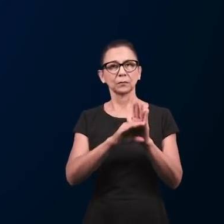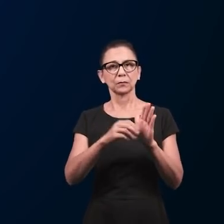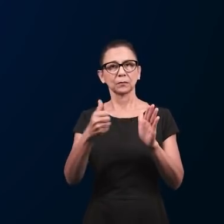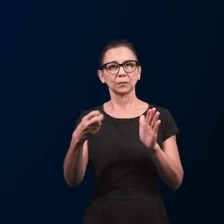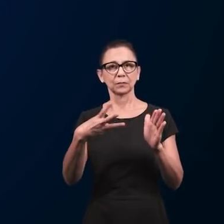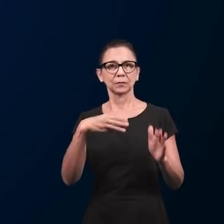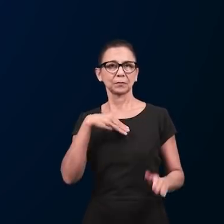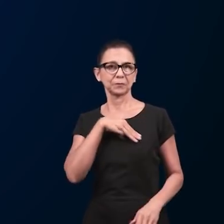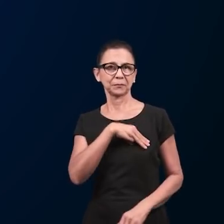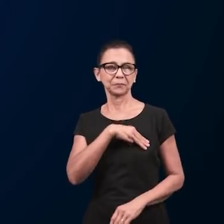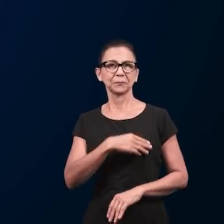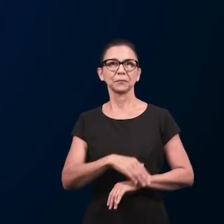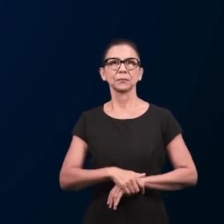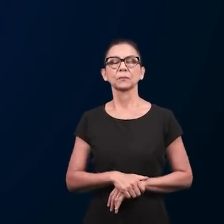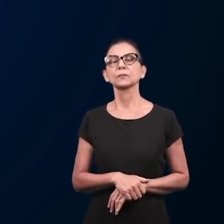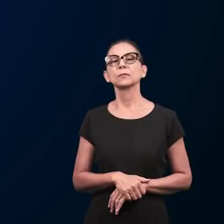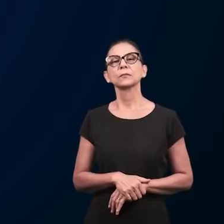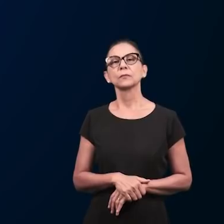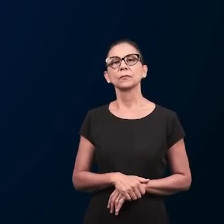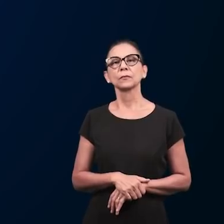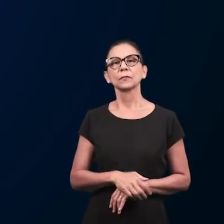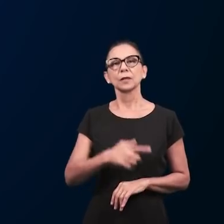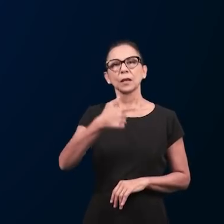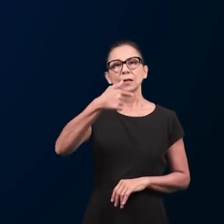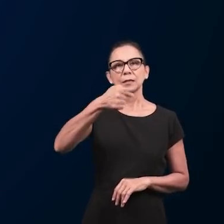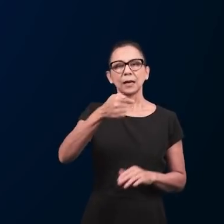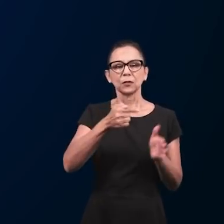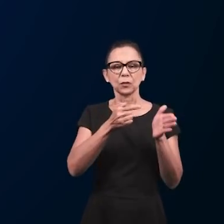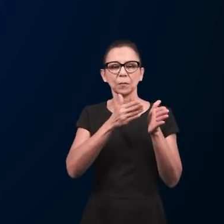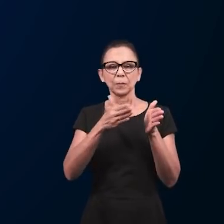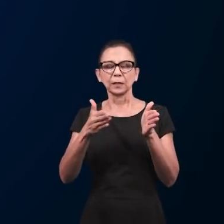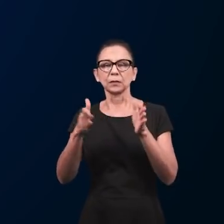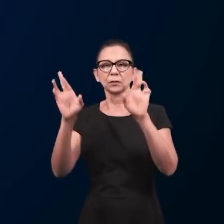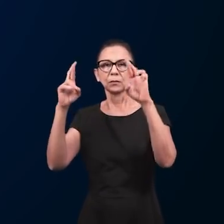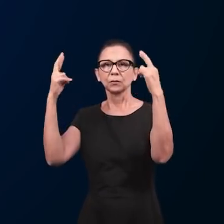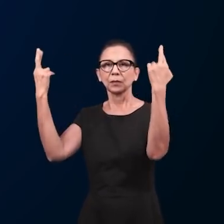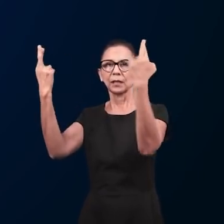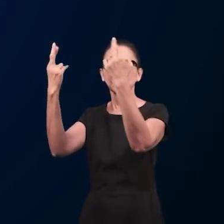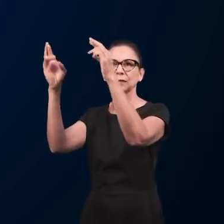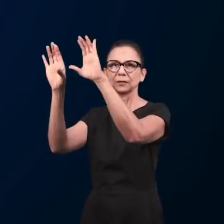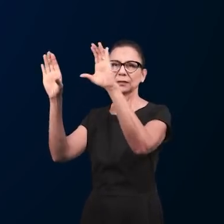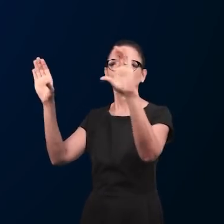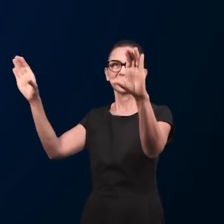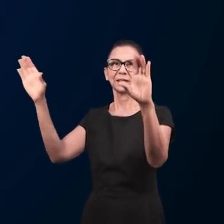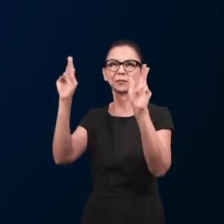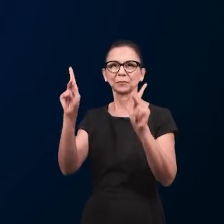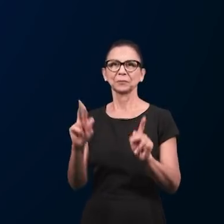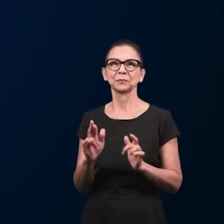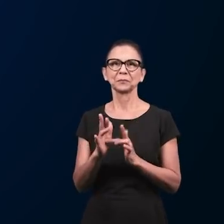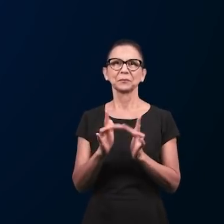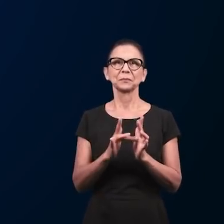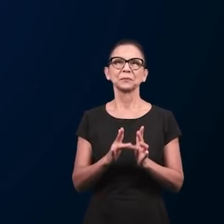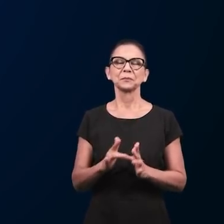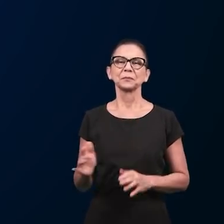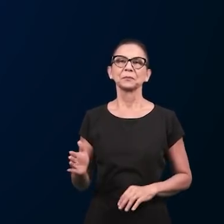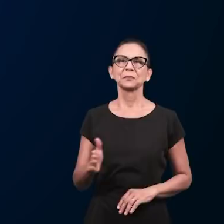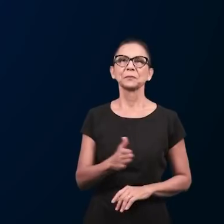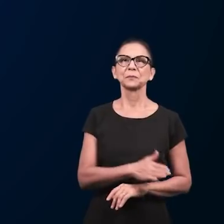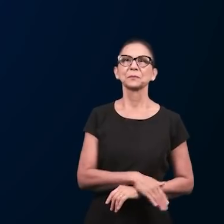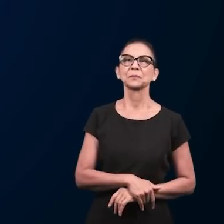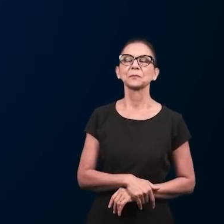do capítulo 13 de Mateus? Os 7 períodos do reino do céu. A paz, Senhor